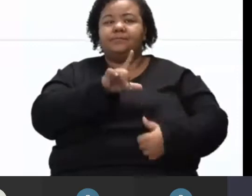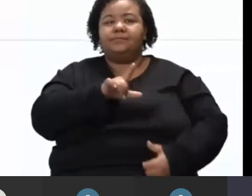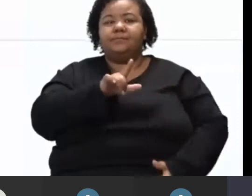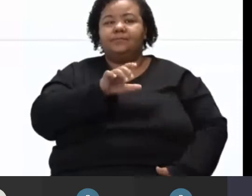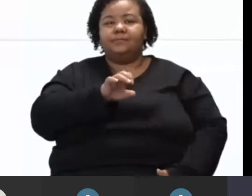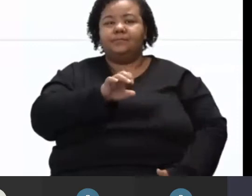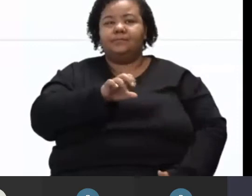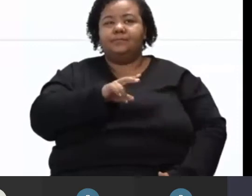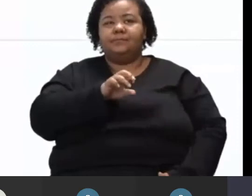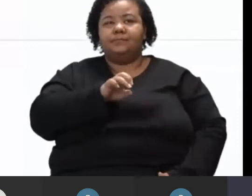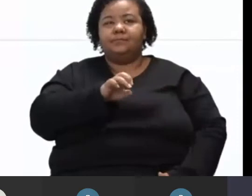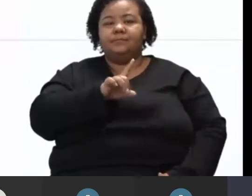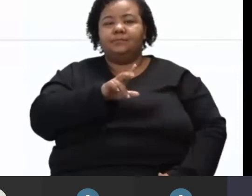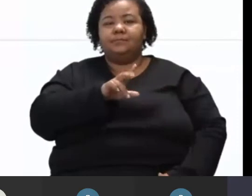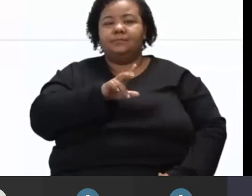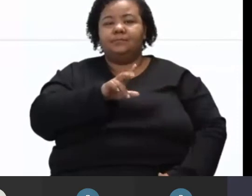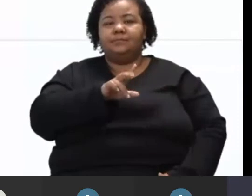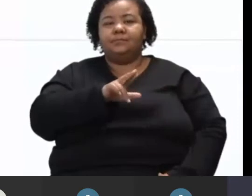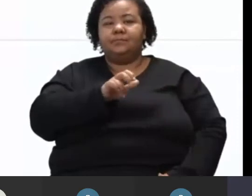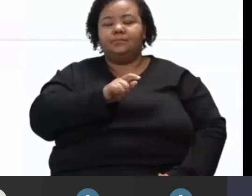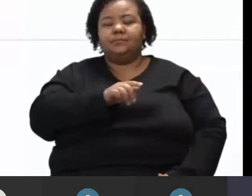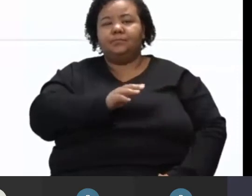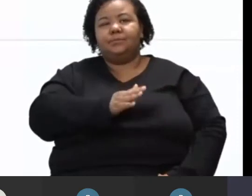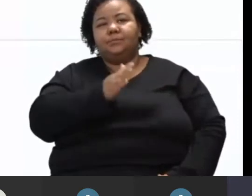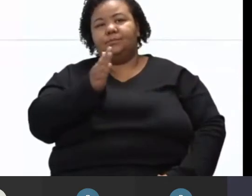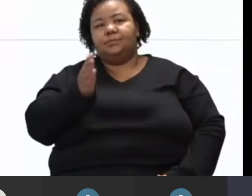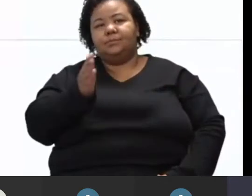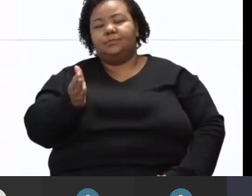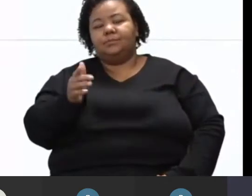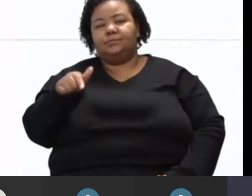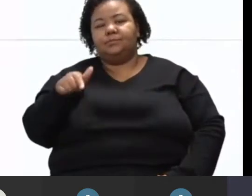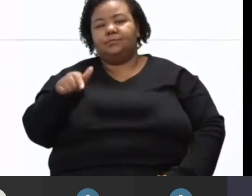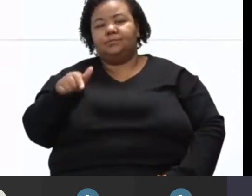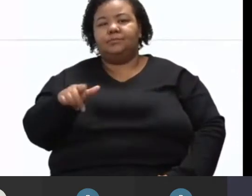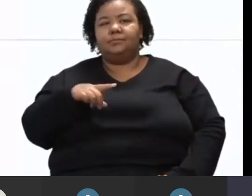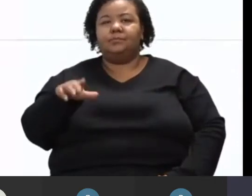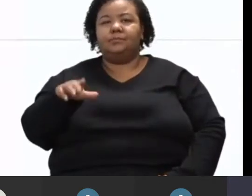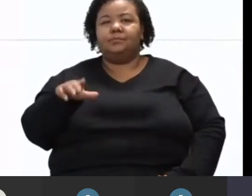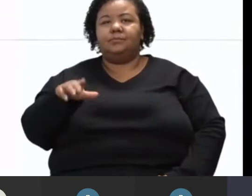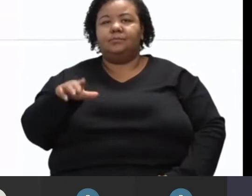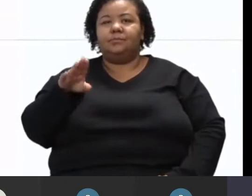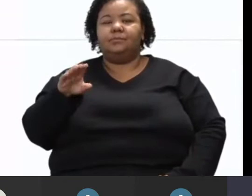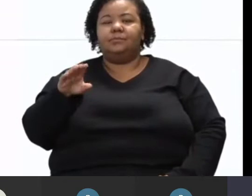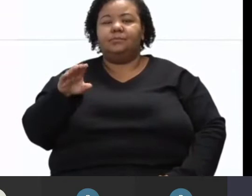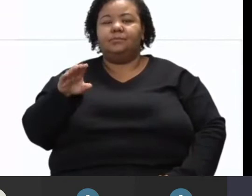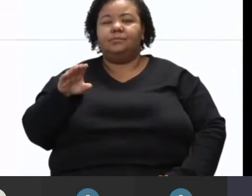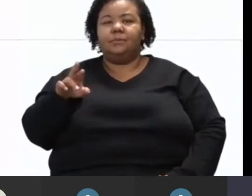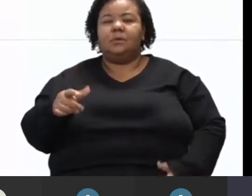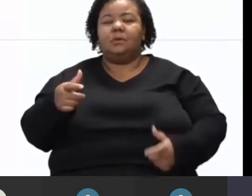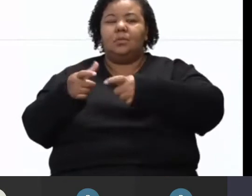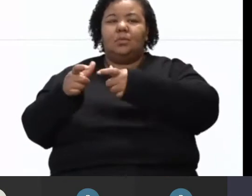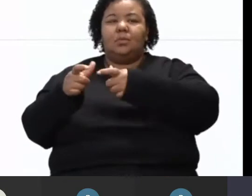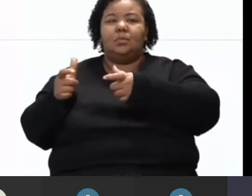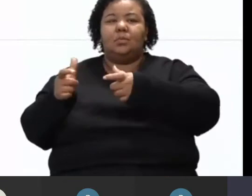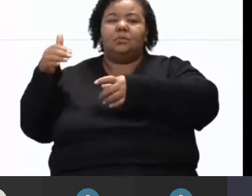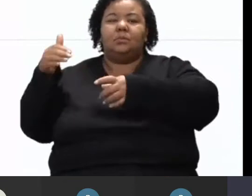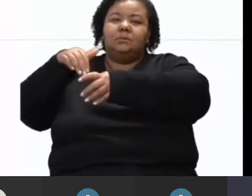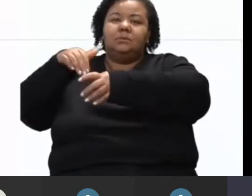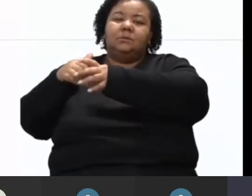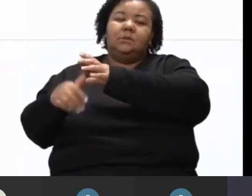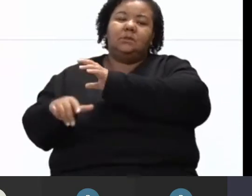leveduriforme. Aqui nós temos a levedura. E aqui nós temos o bolor crescendo no agar saburô, um